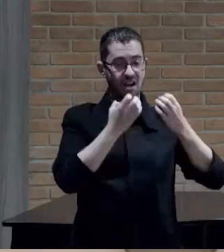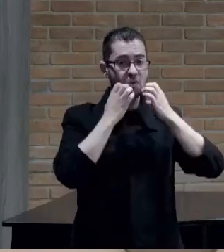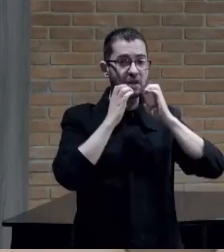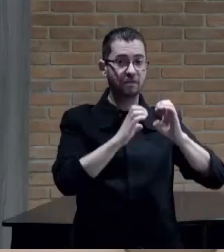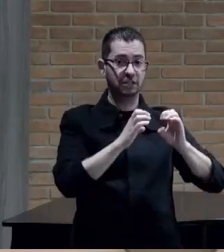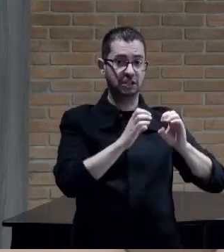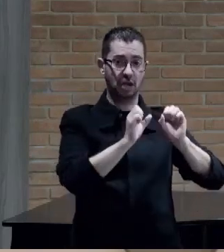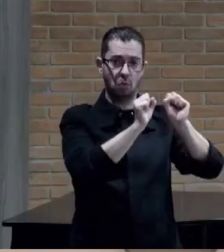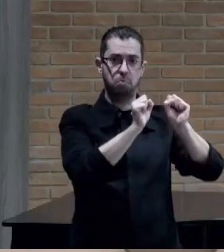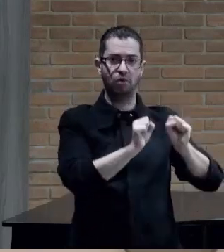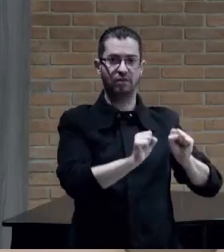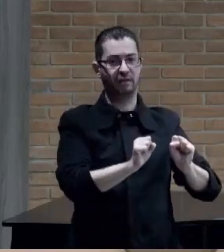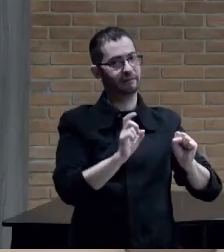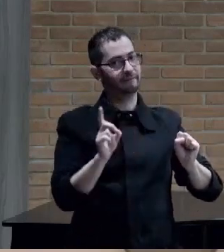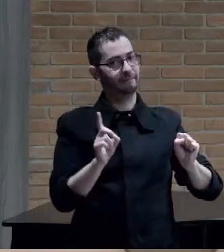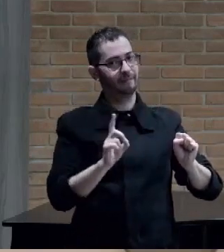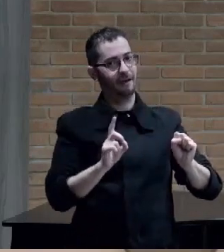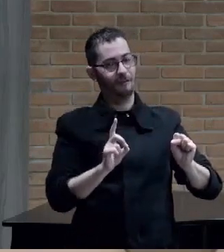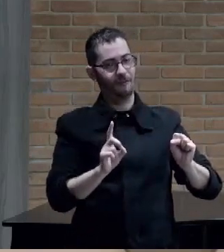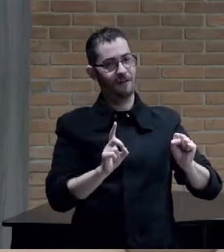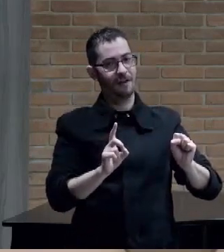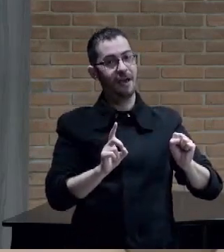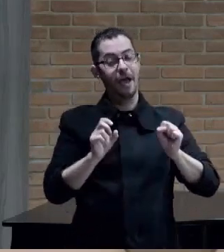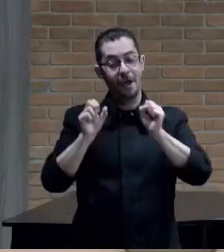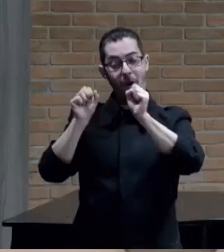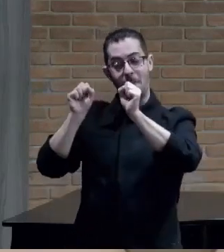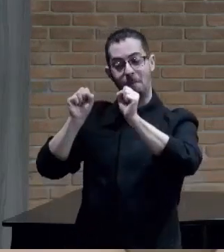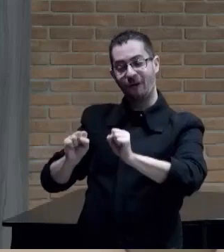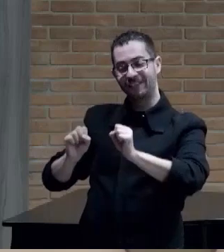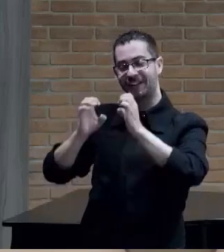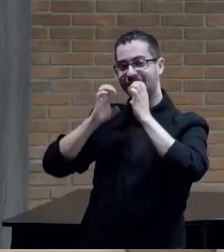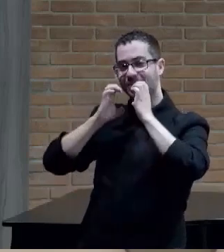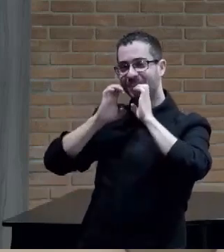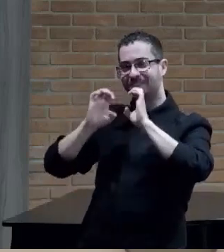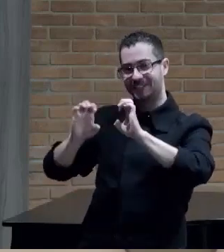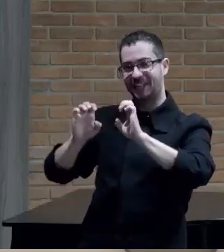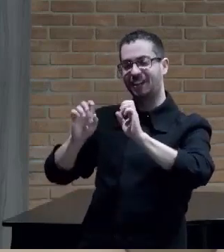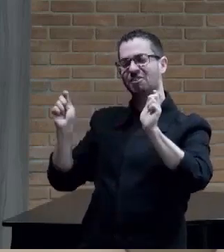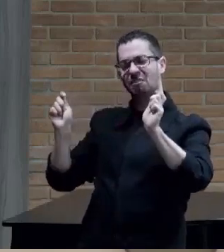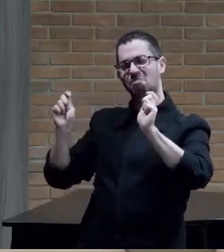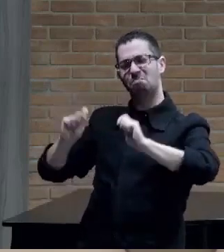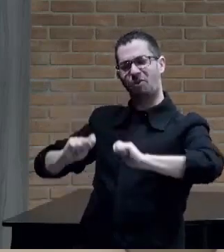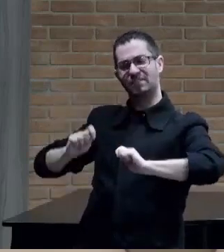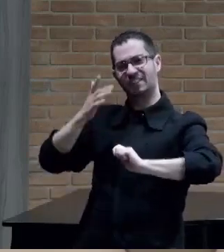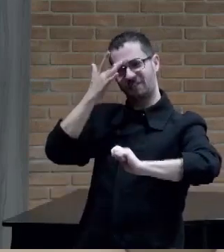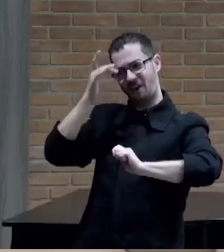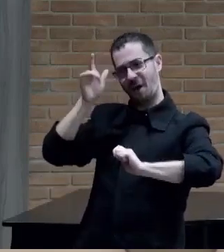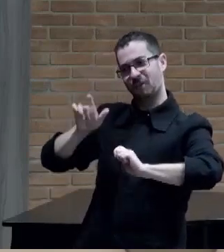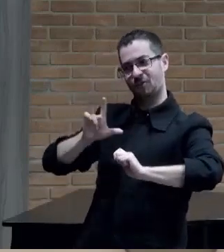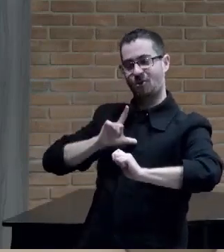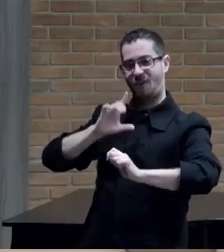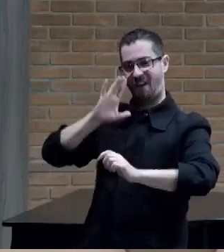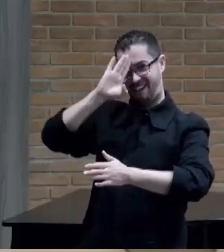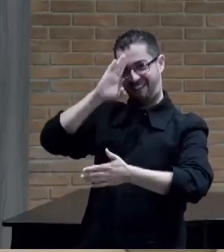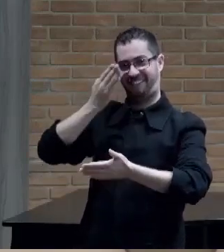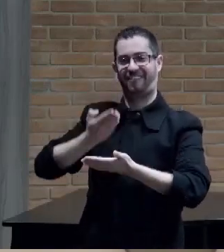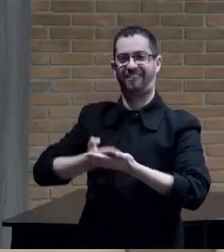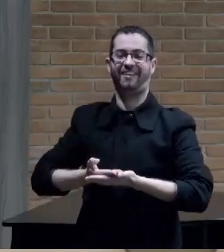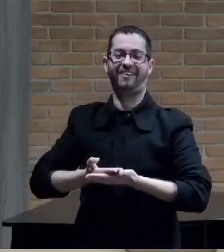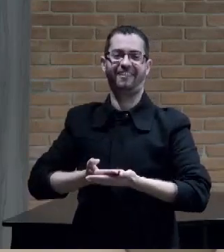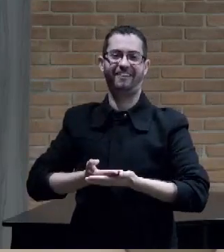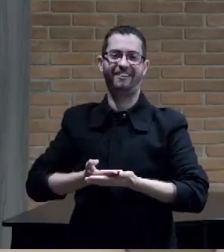seu poder. Pelo contrário, é o poder do Evangelho que torna possível uma pessoa crer.